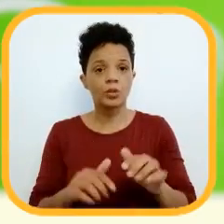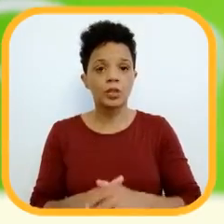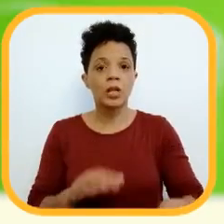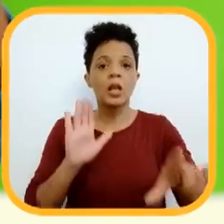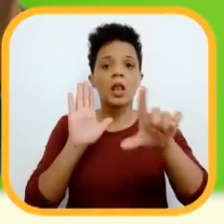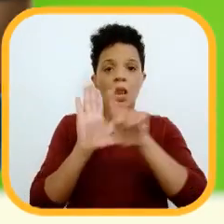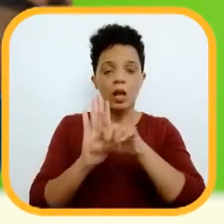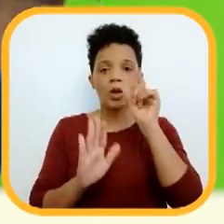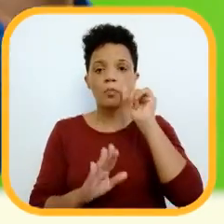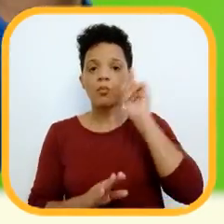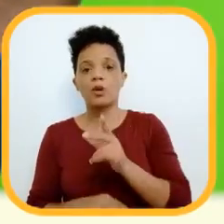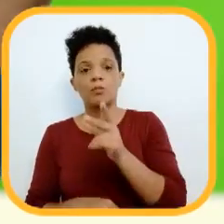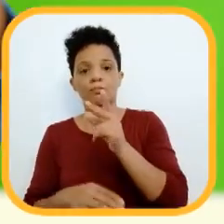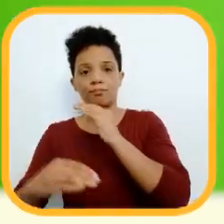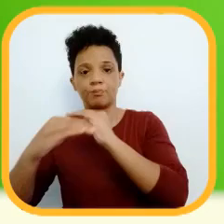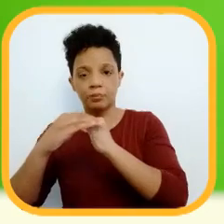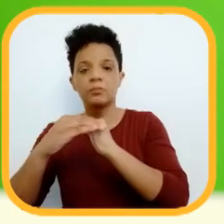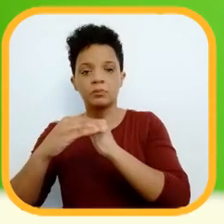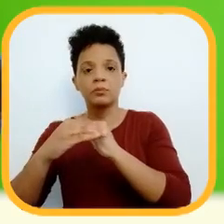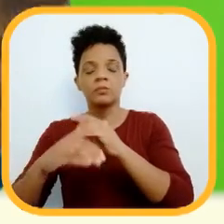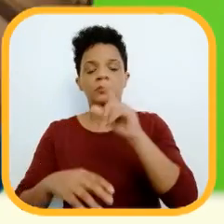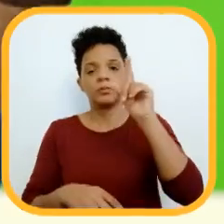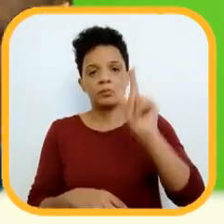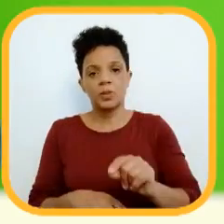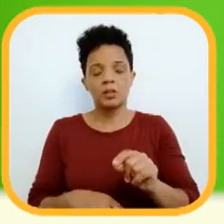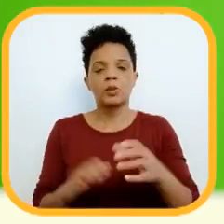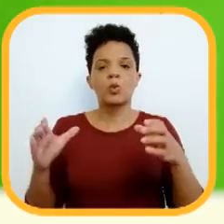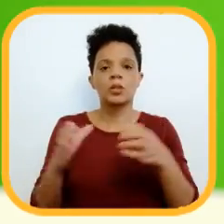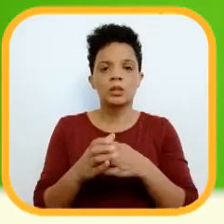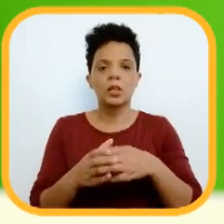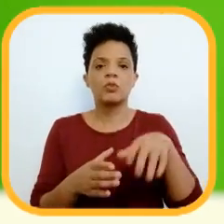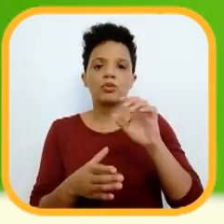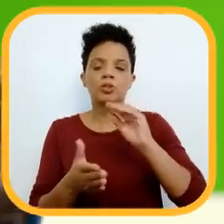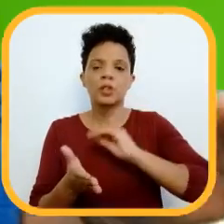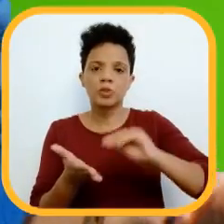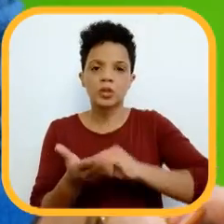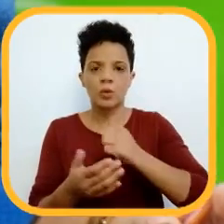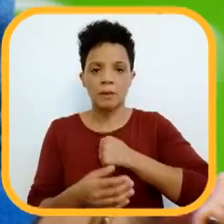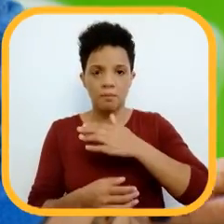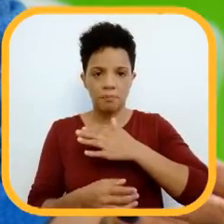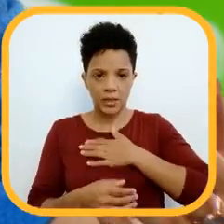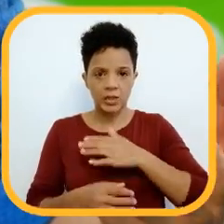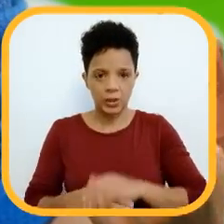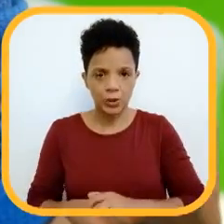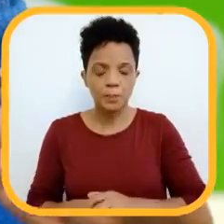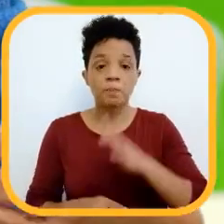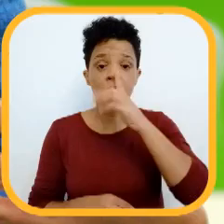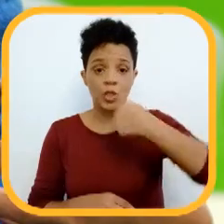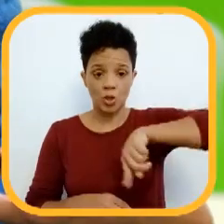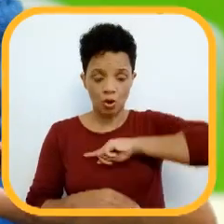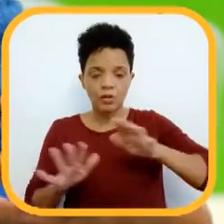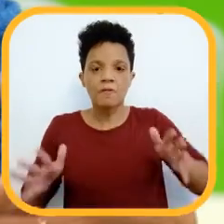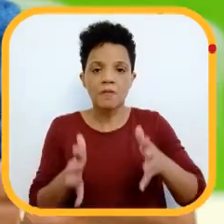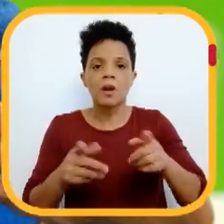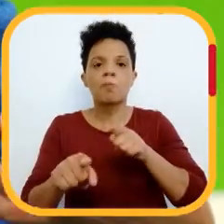Hoje também temos uma lei da paridade para os órgãos de os conselhos de administração das empresas. E